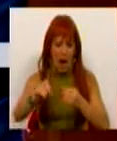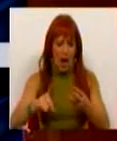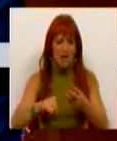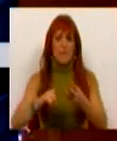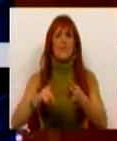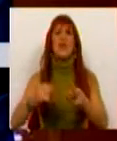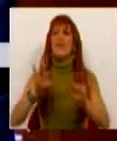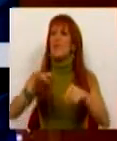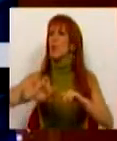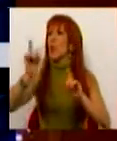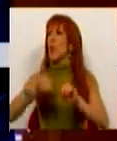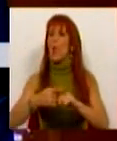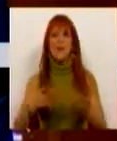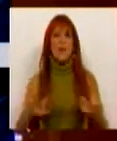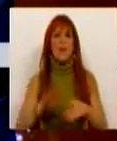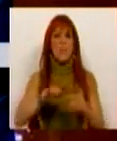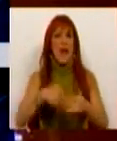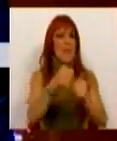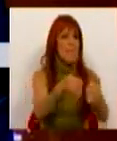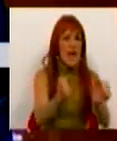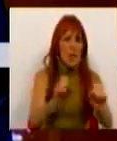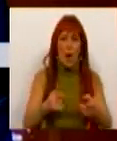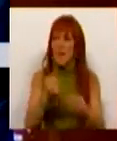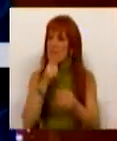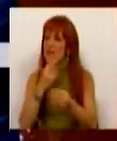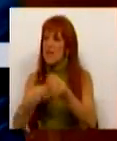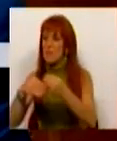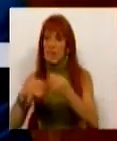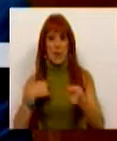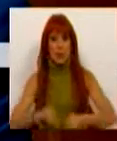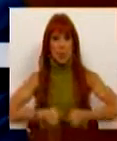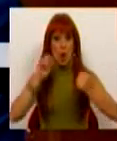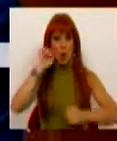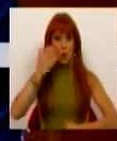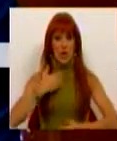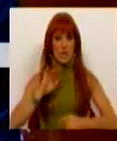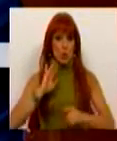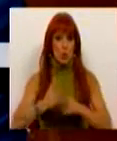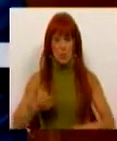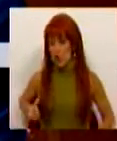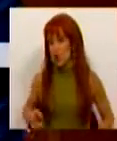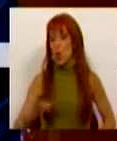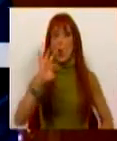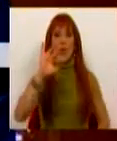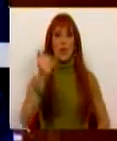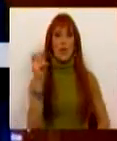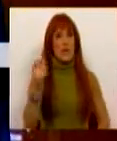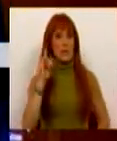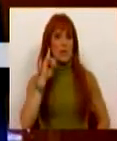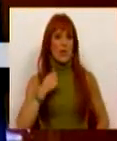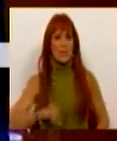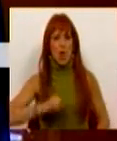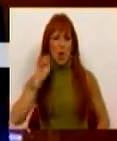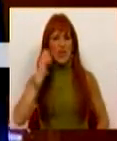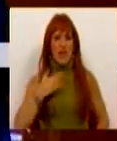e depois chegámos ao fim do ano e sem Plano B e sem medidas adicionais temos o melhor déficit dos últimos 42 anos e, sobretudo,